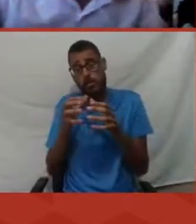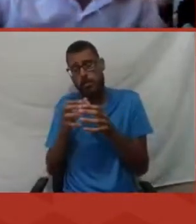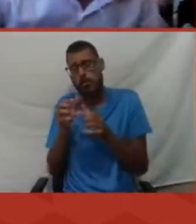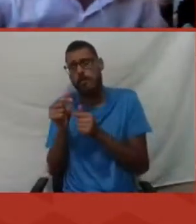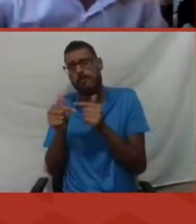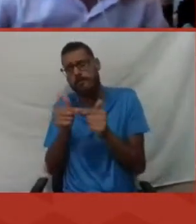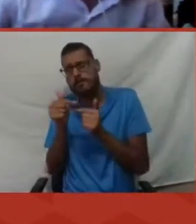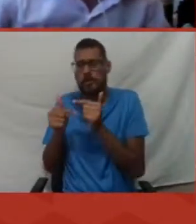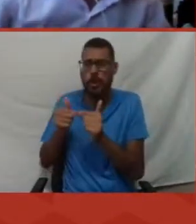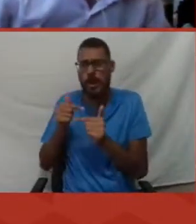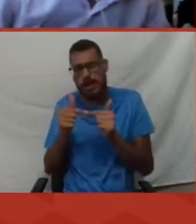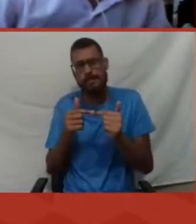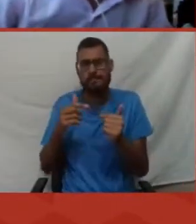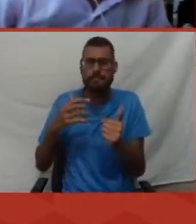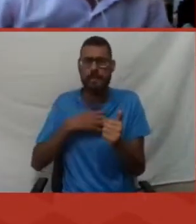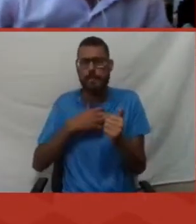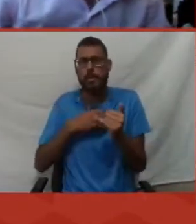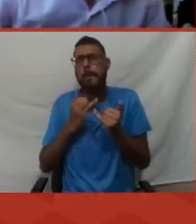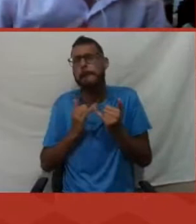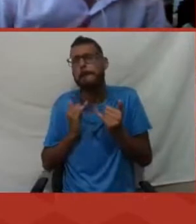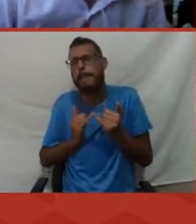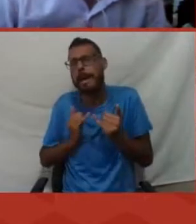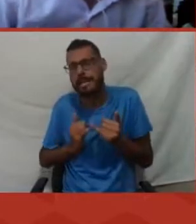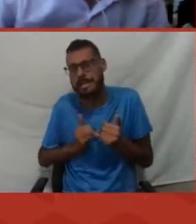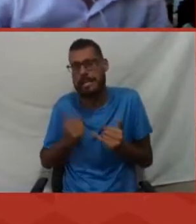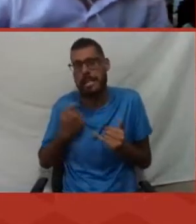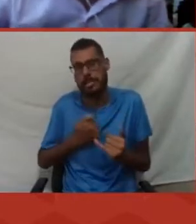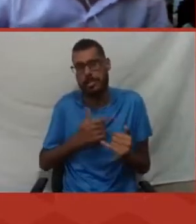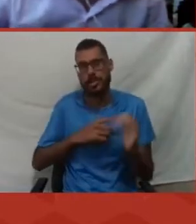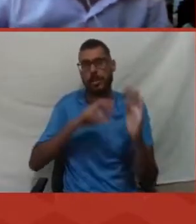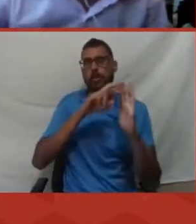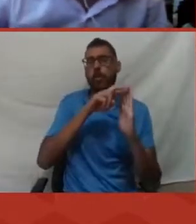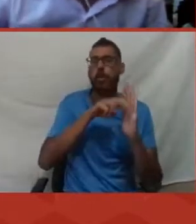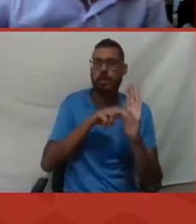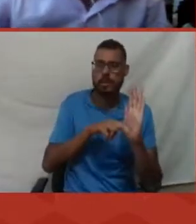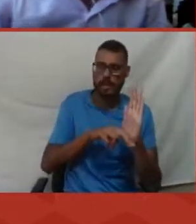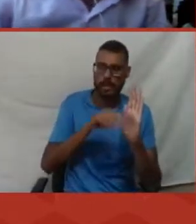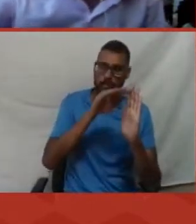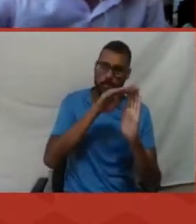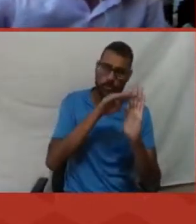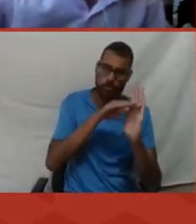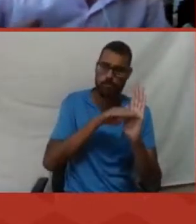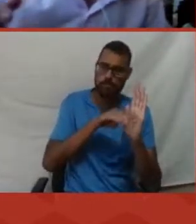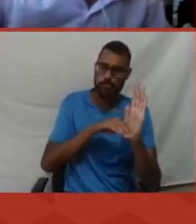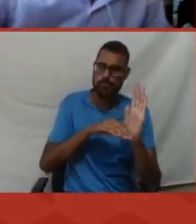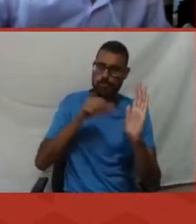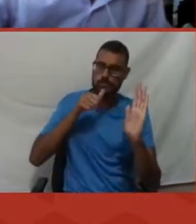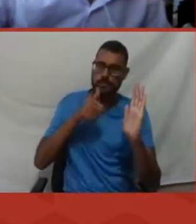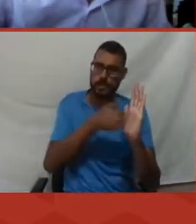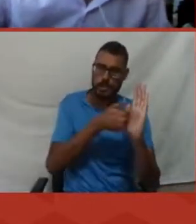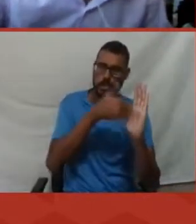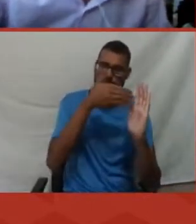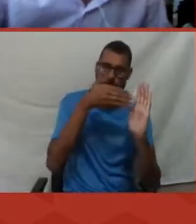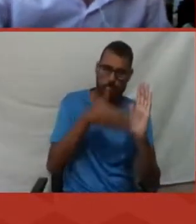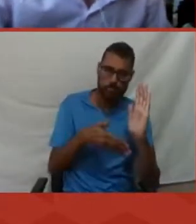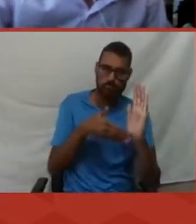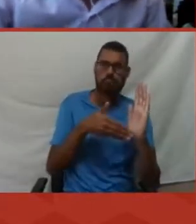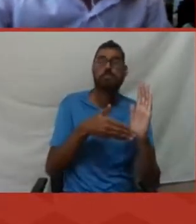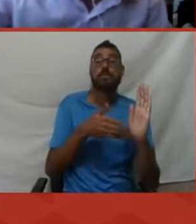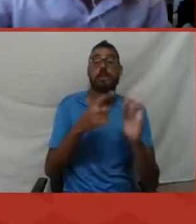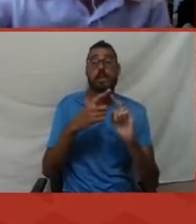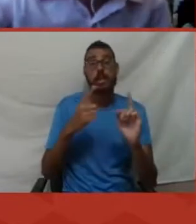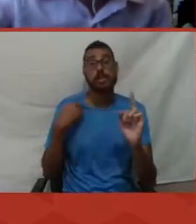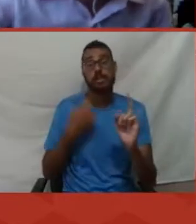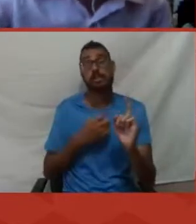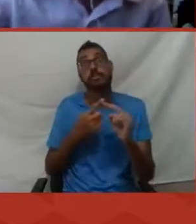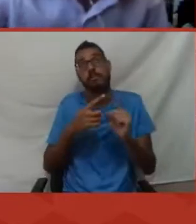gente tem um roteiro para conduzir os grupos da melhor maneira possível e, claro, é isso que a gente espera, que os grupos ganhem